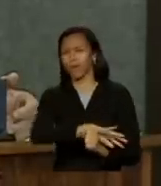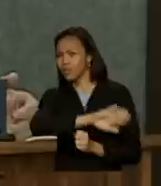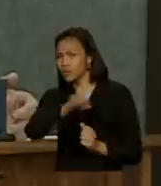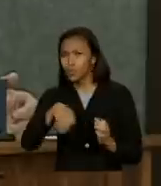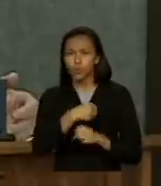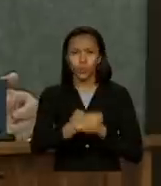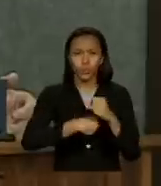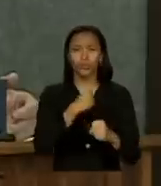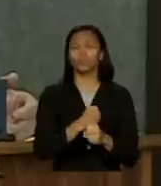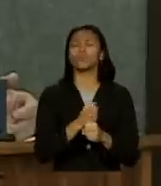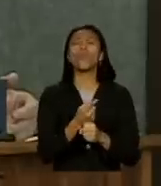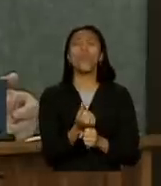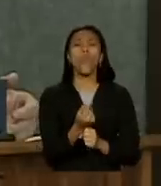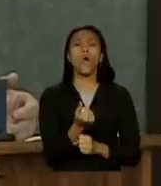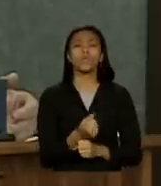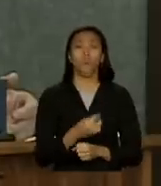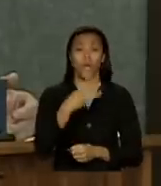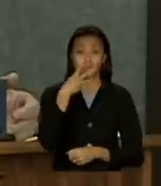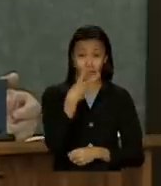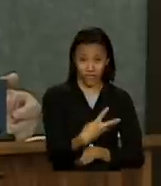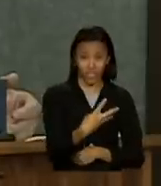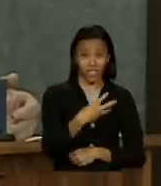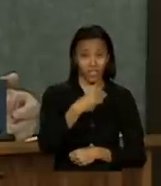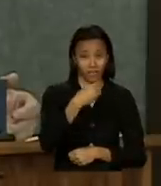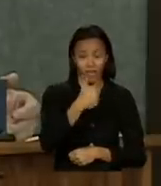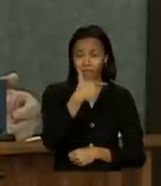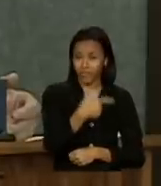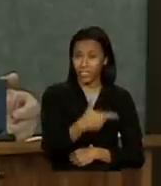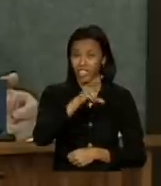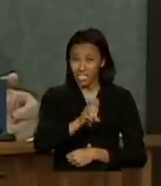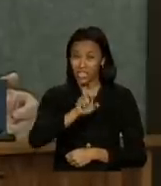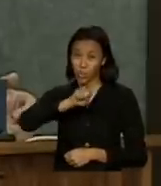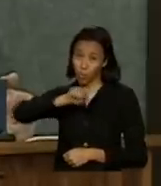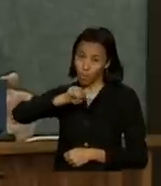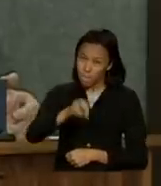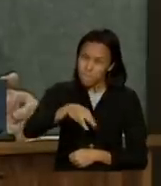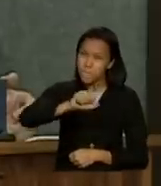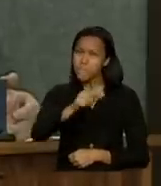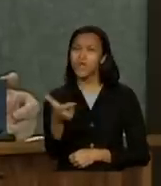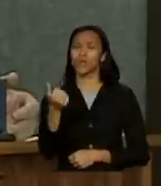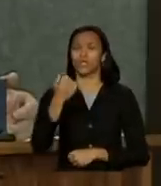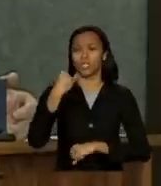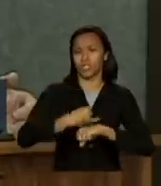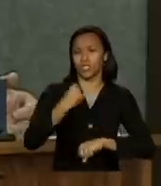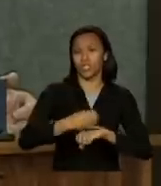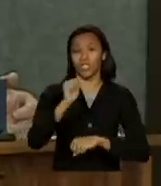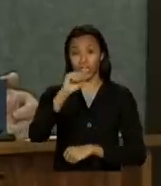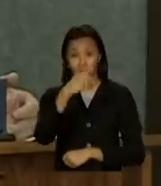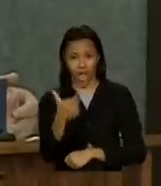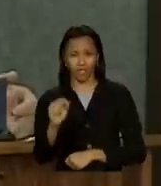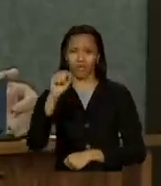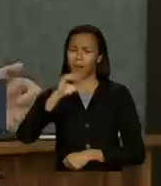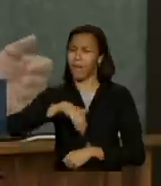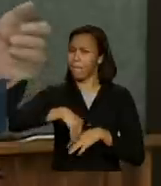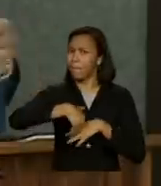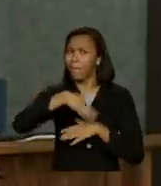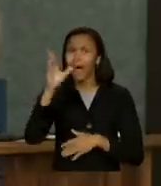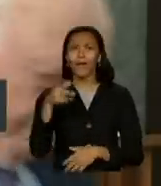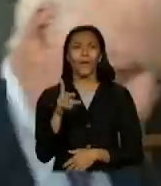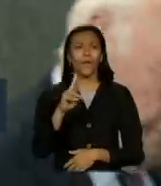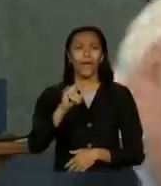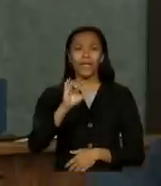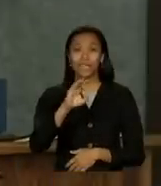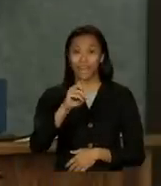anual superior a 25 milhões de toneladas de Aço é a maior recicladora da América Latina e